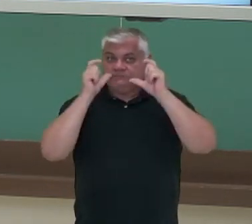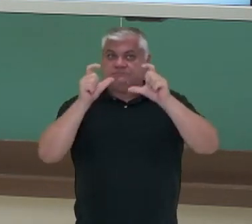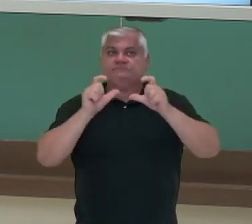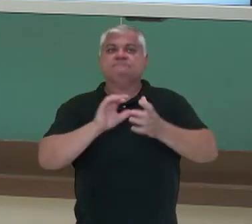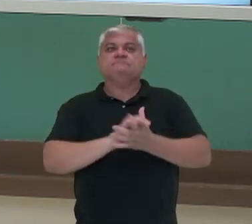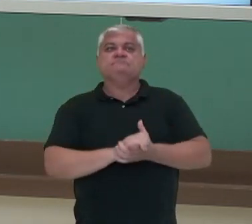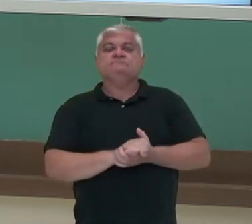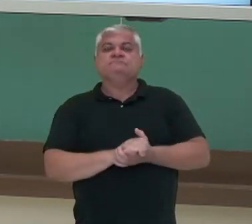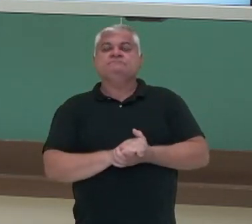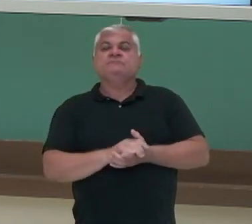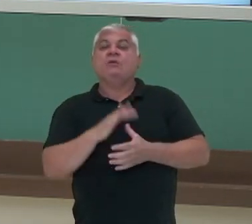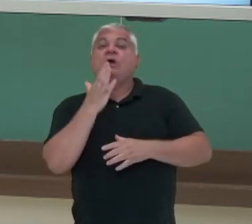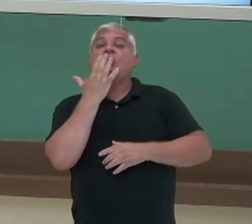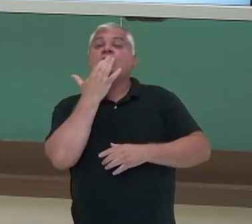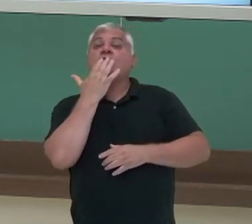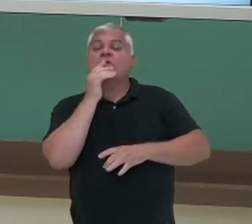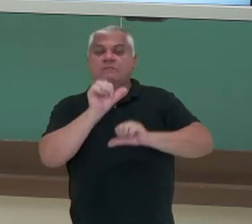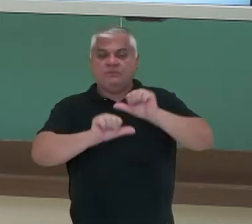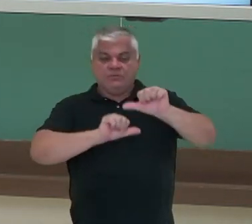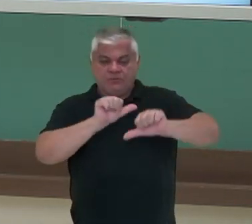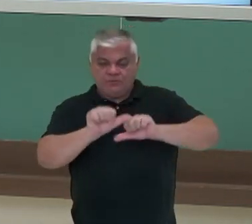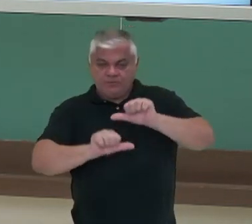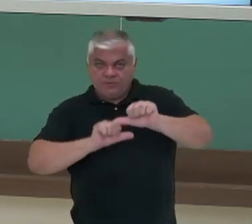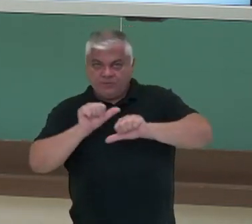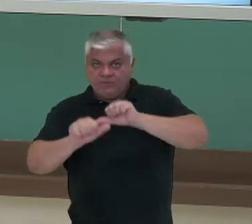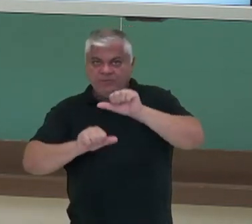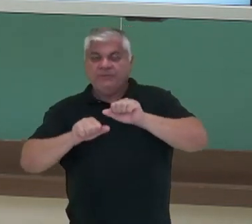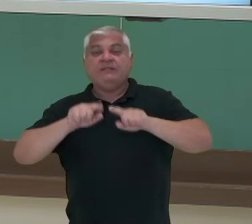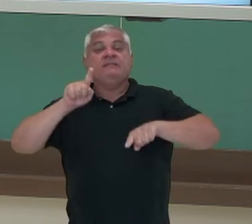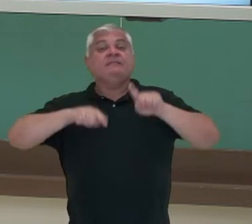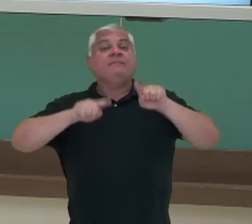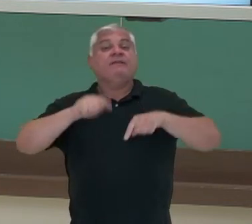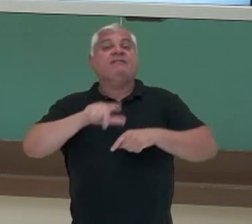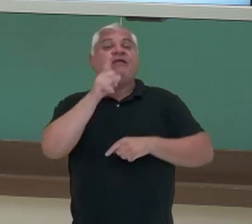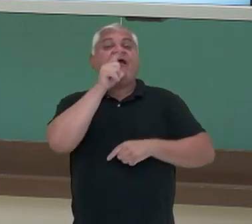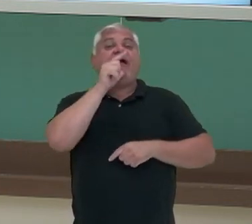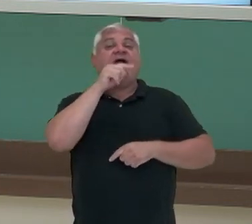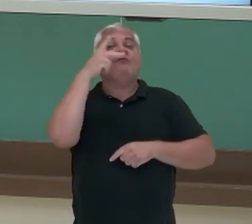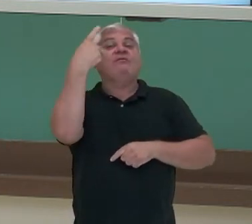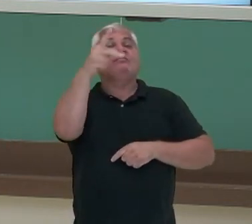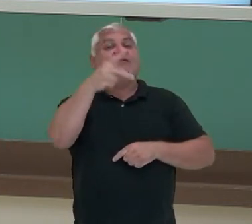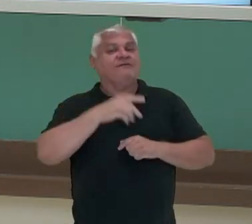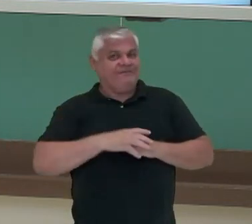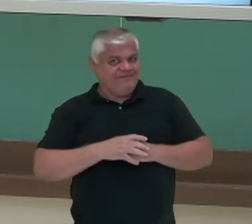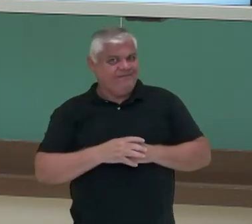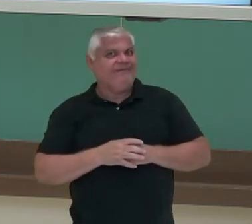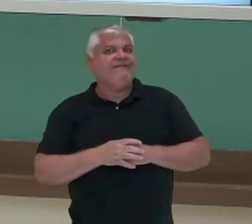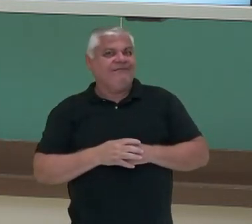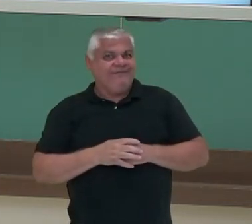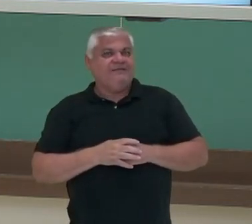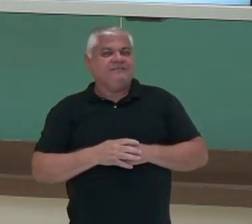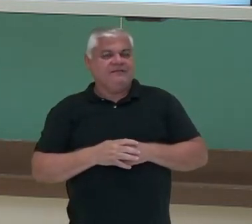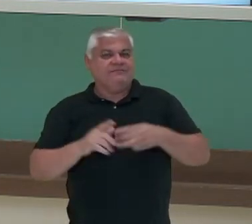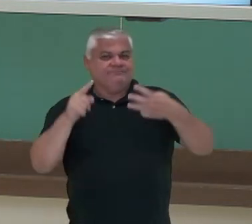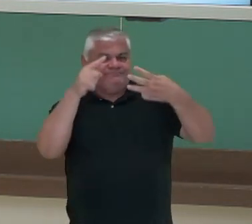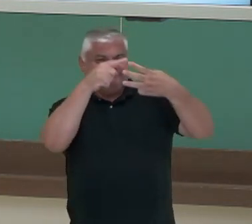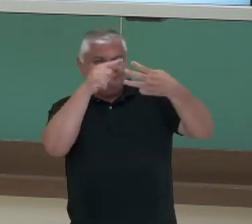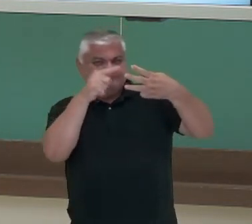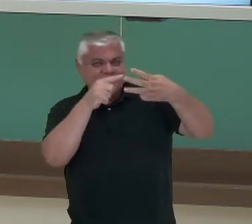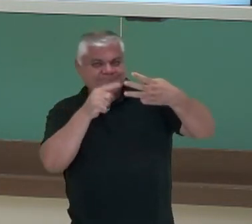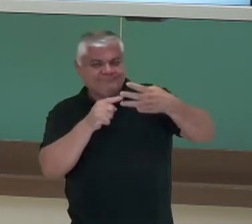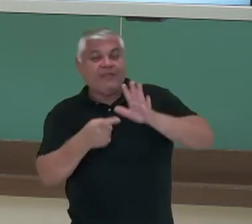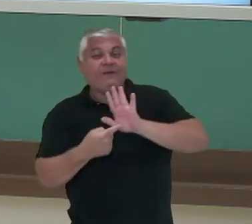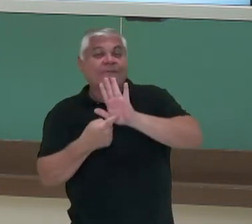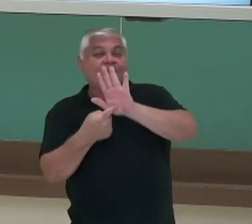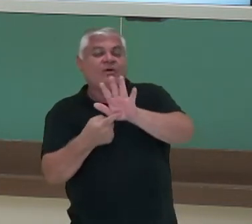Então, a cor da urina pode variar de acordo com o nível da hidratação do teu corpo. Então, aqui nós estamos tentando